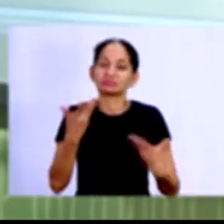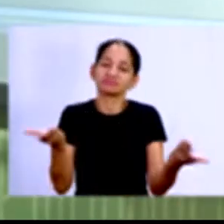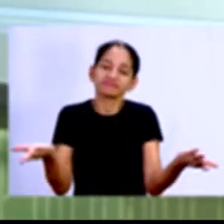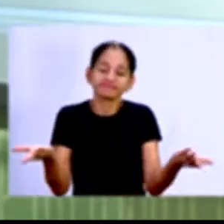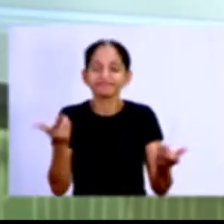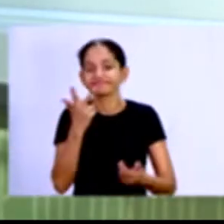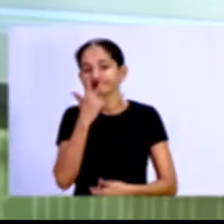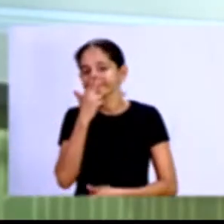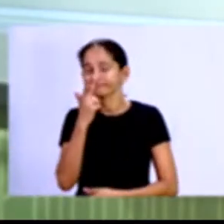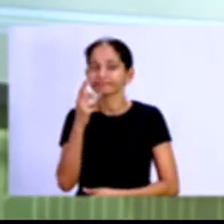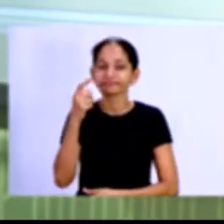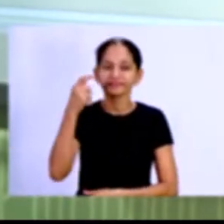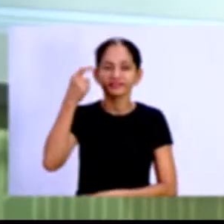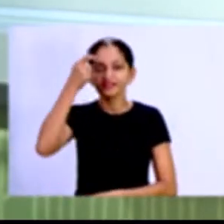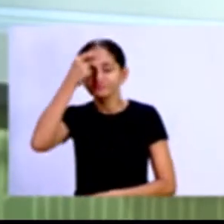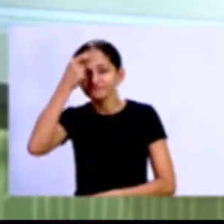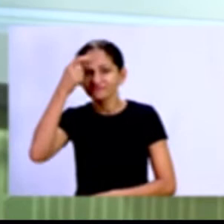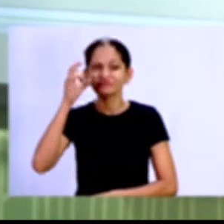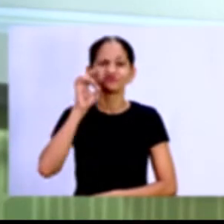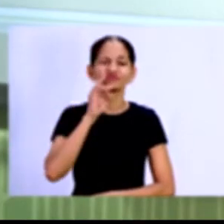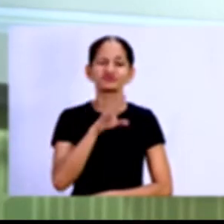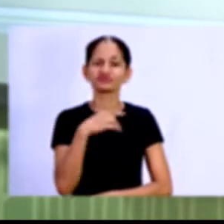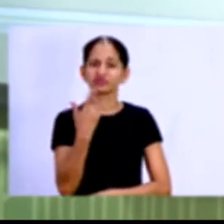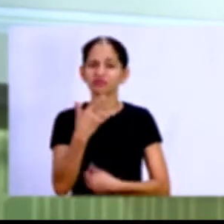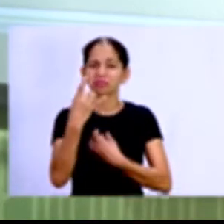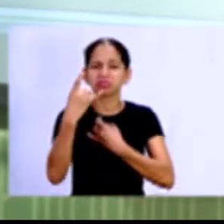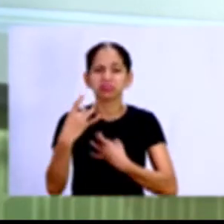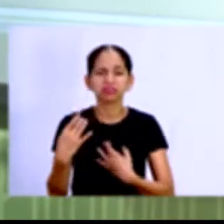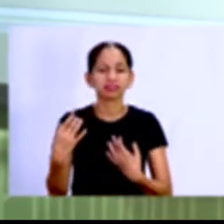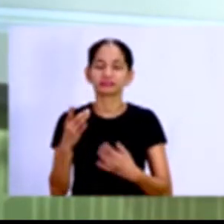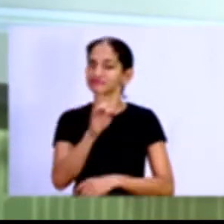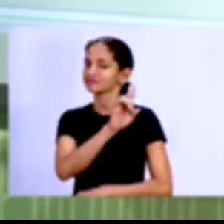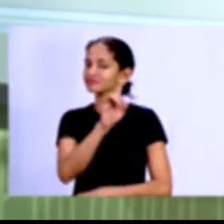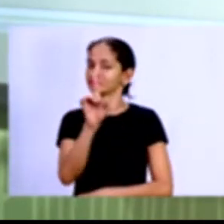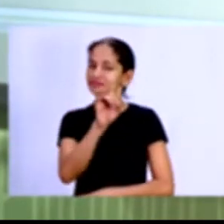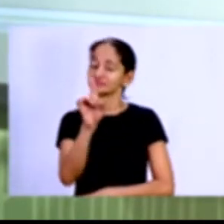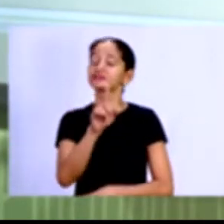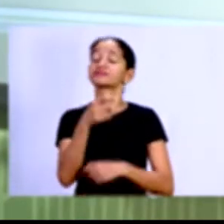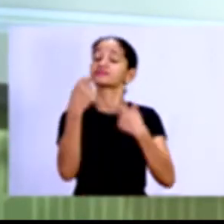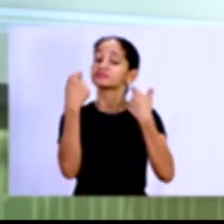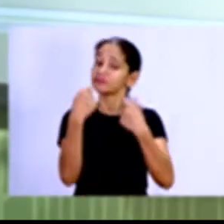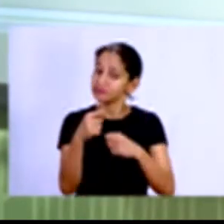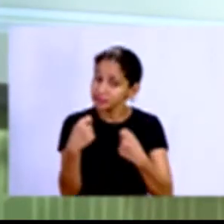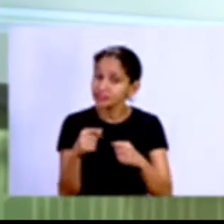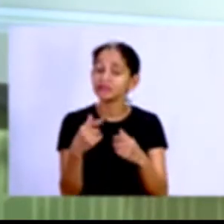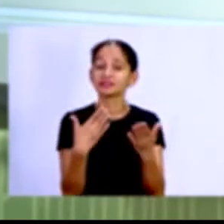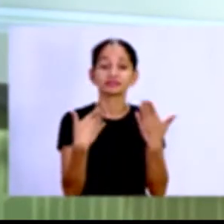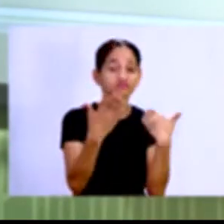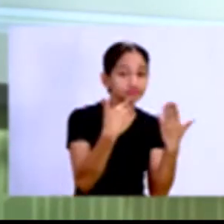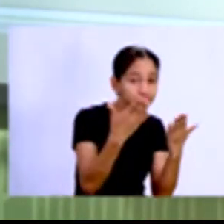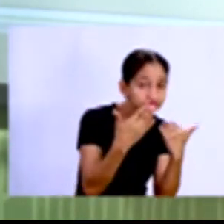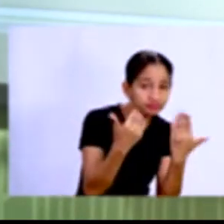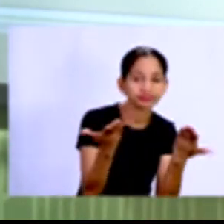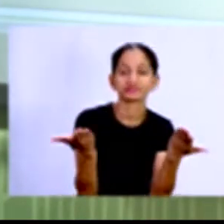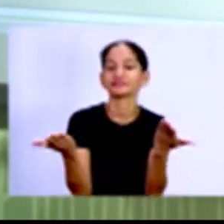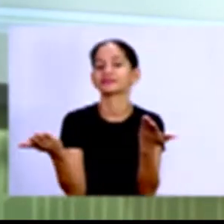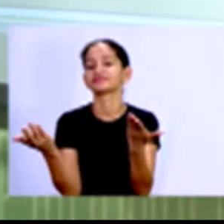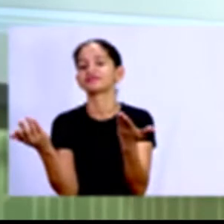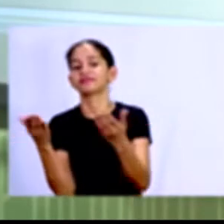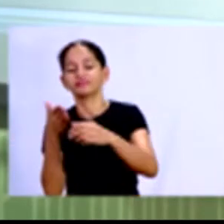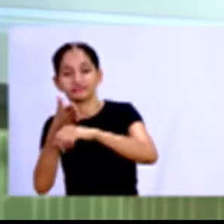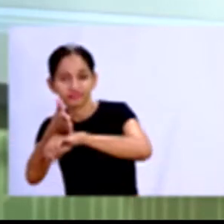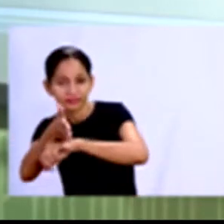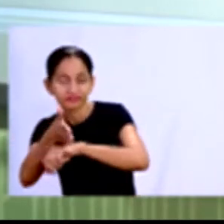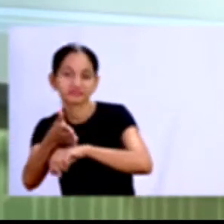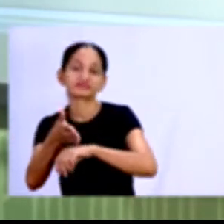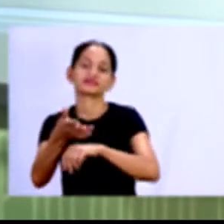não tenha essa impressão de que está só, é necessário que você, então, interaja, né, que você